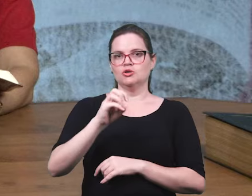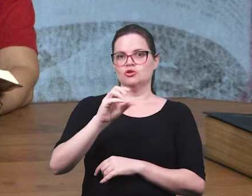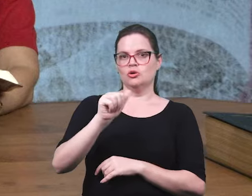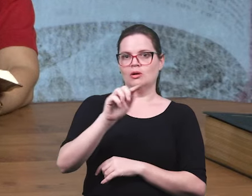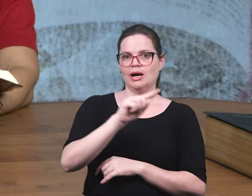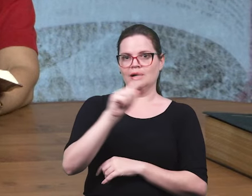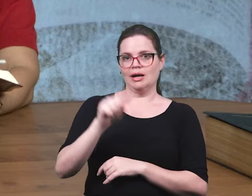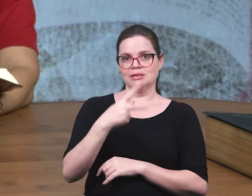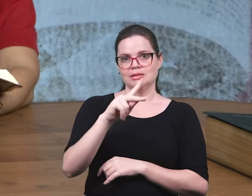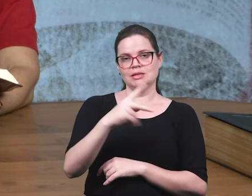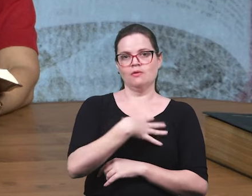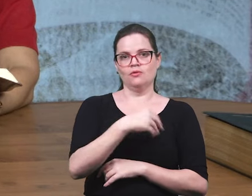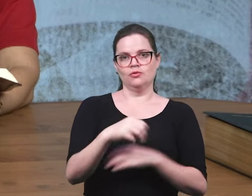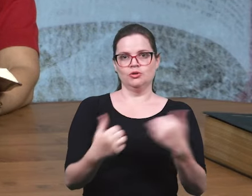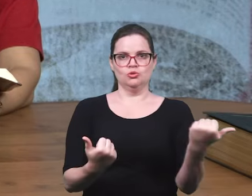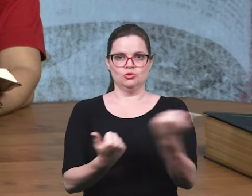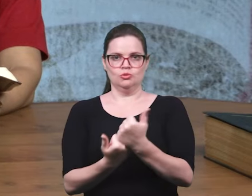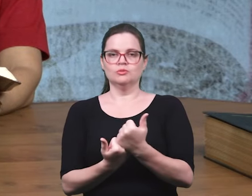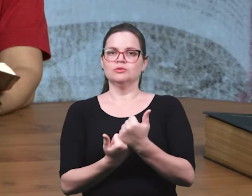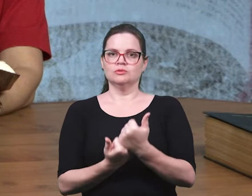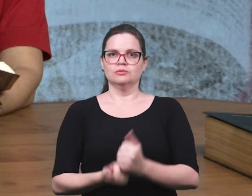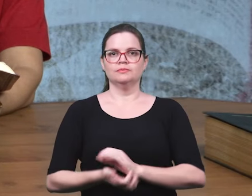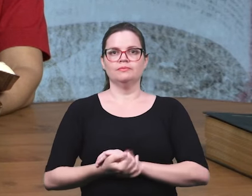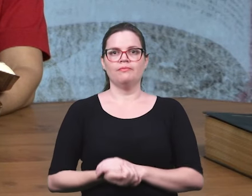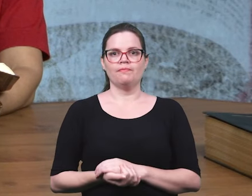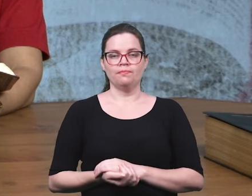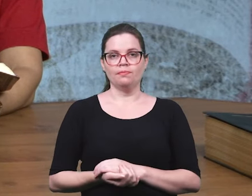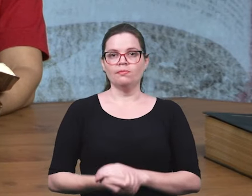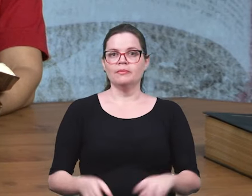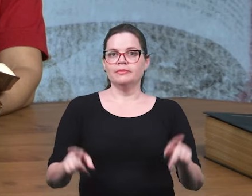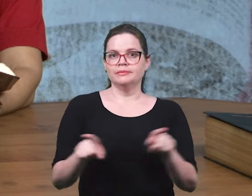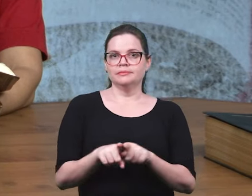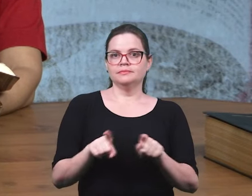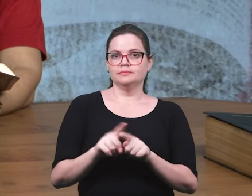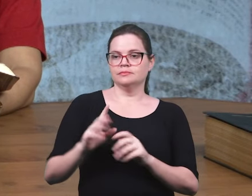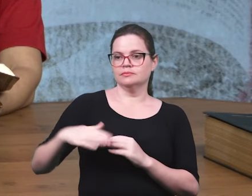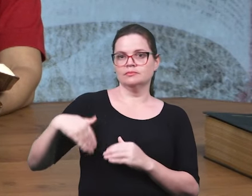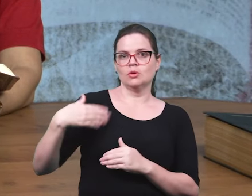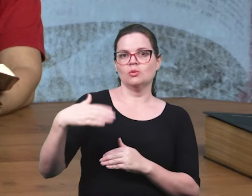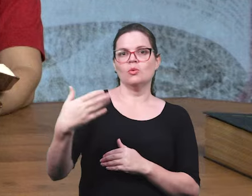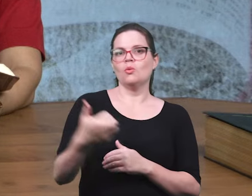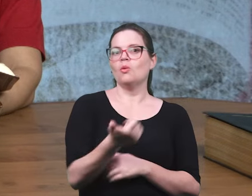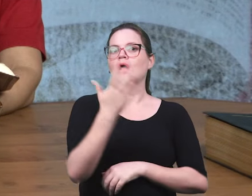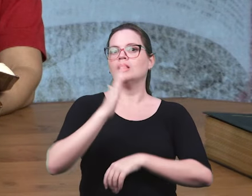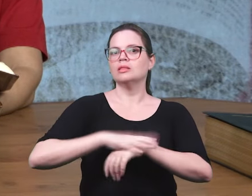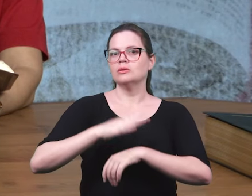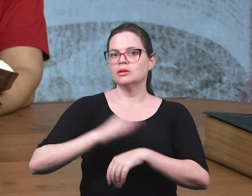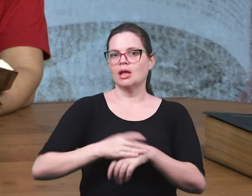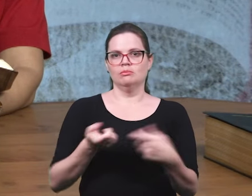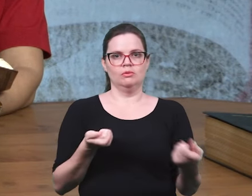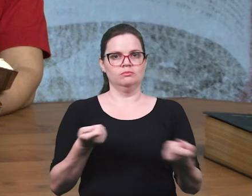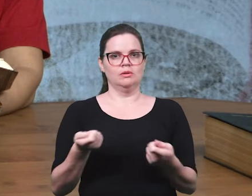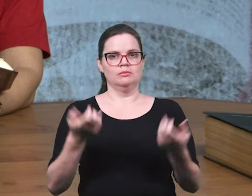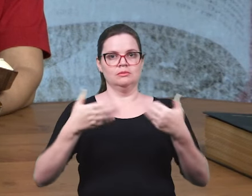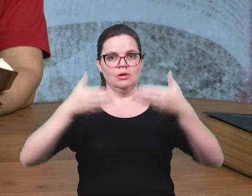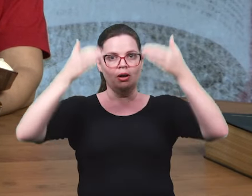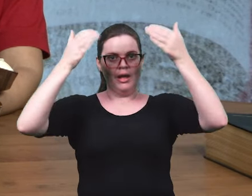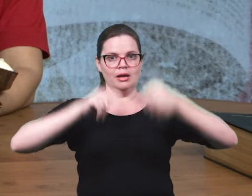filho, reinou em seu lugar. E os dias que Jeú reinou em